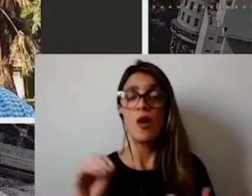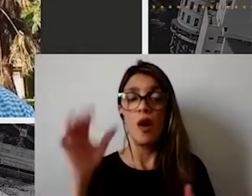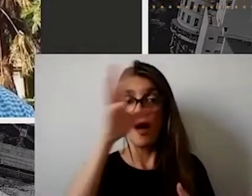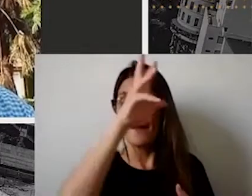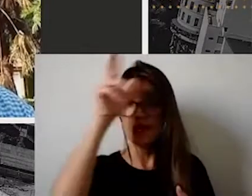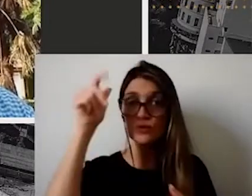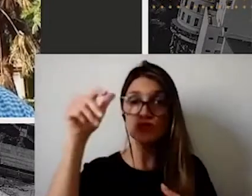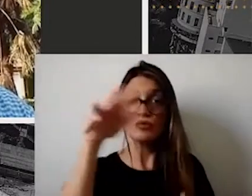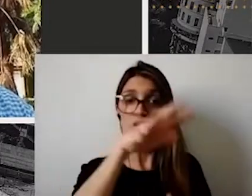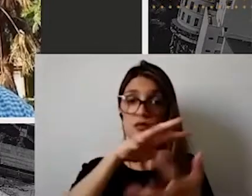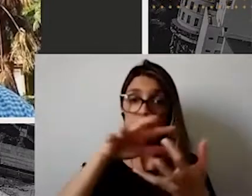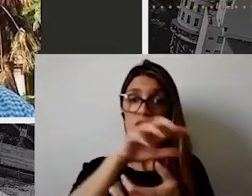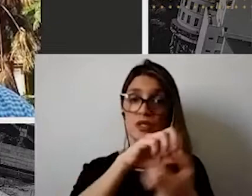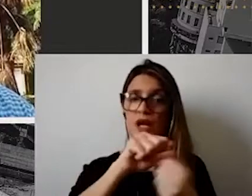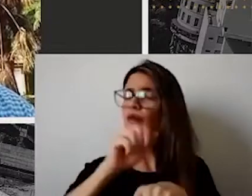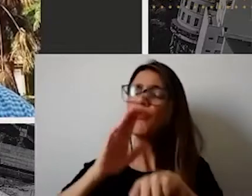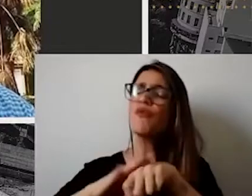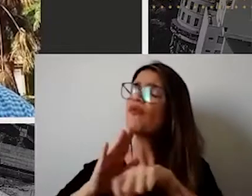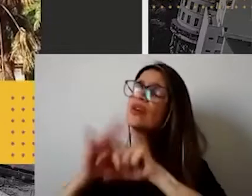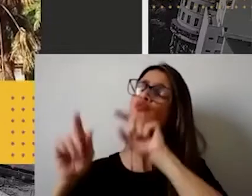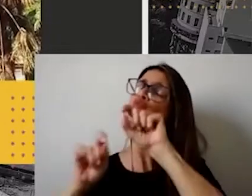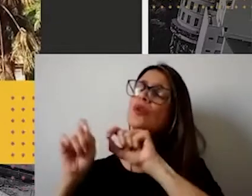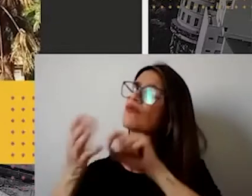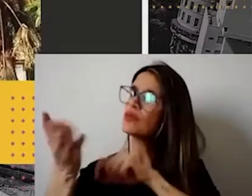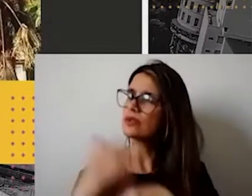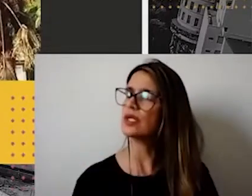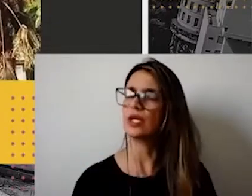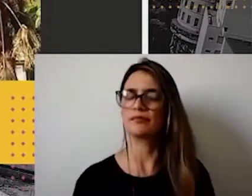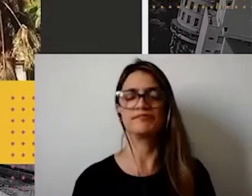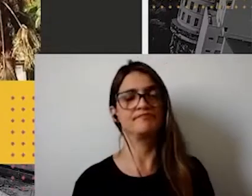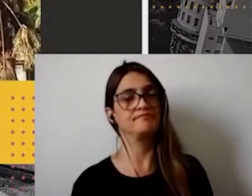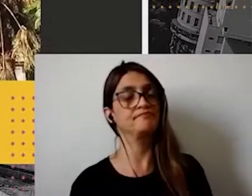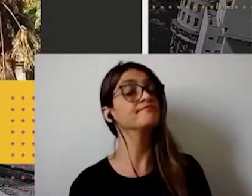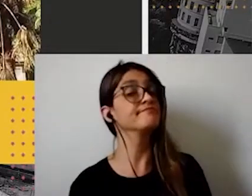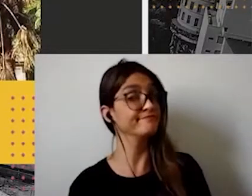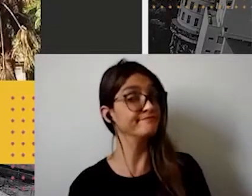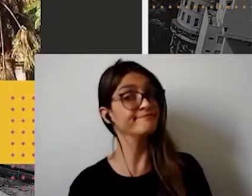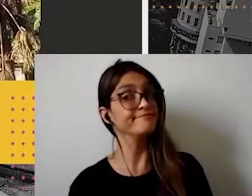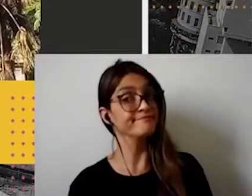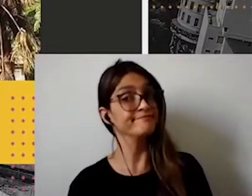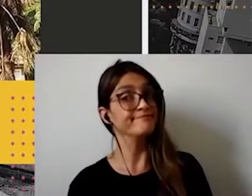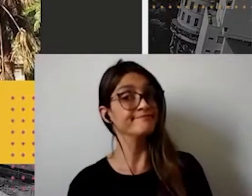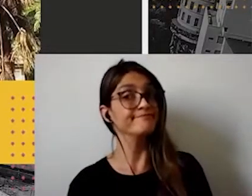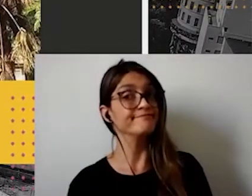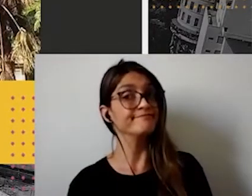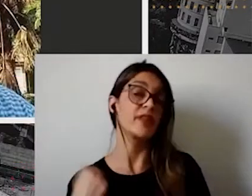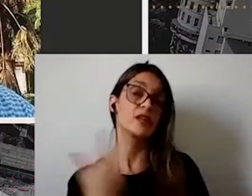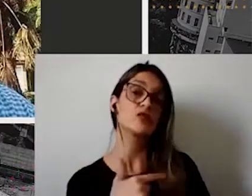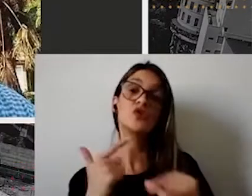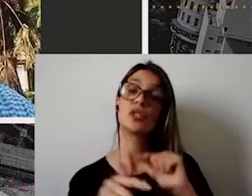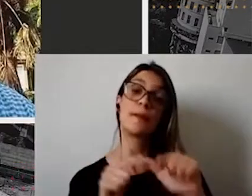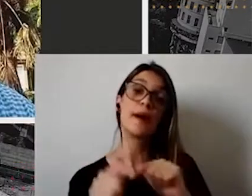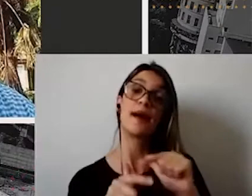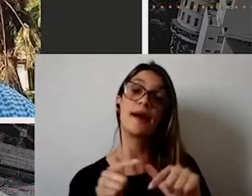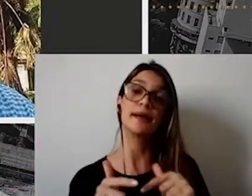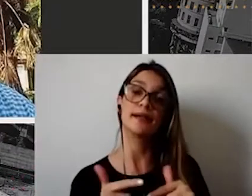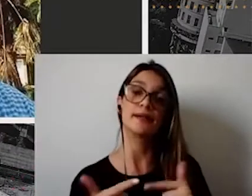que você faz ali? Olha, a gente trabalha, o Caco, com...